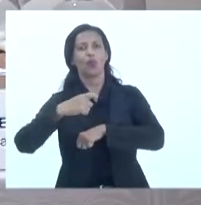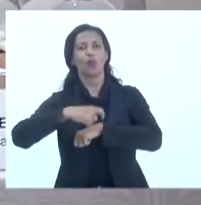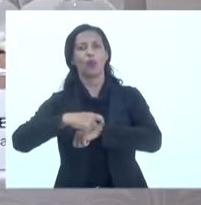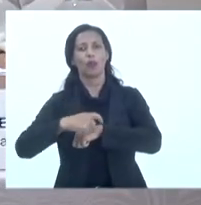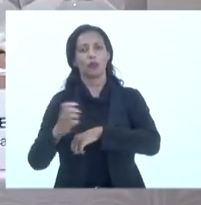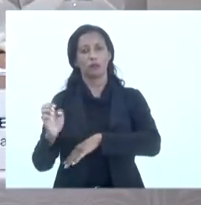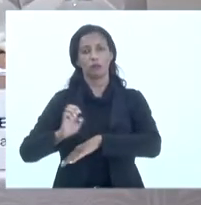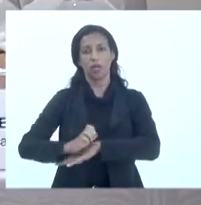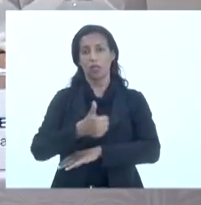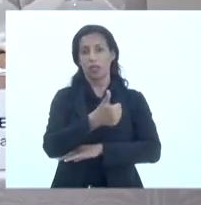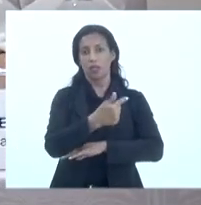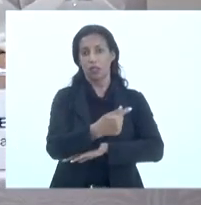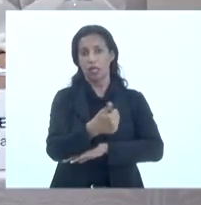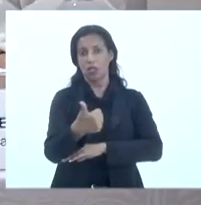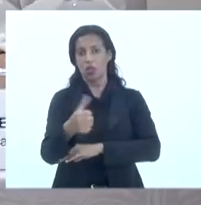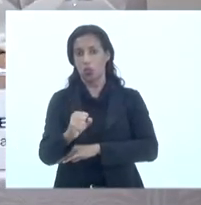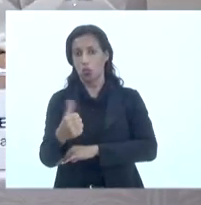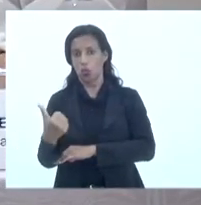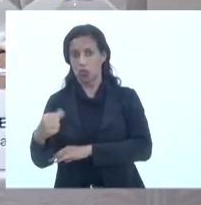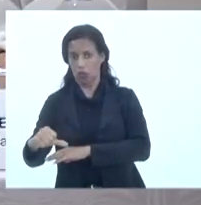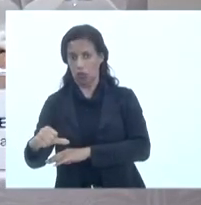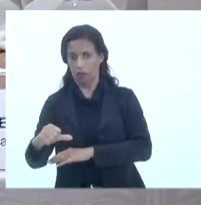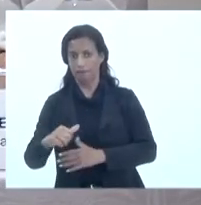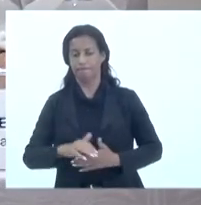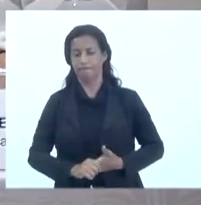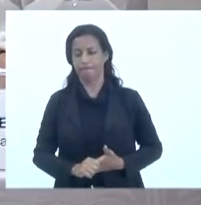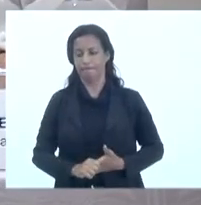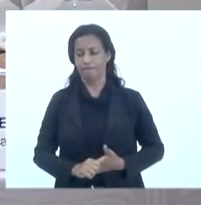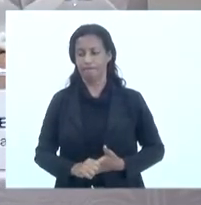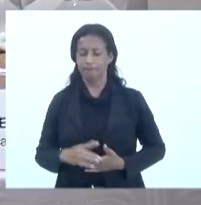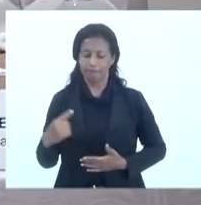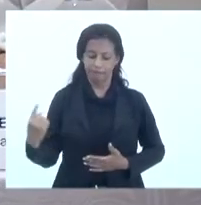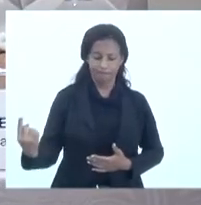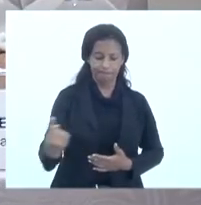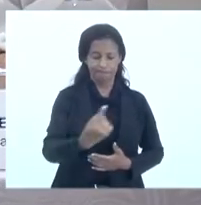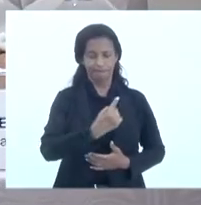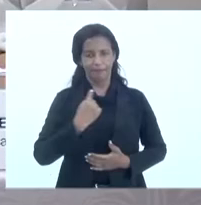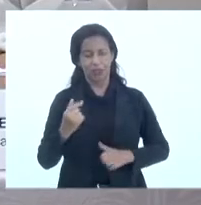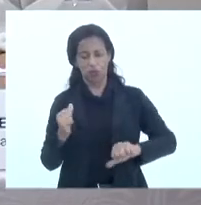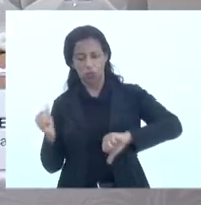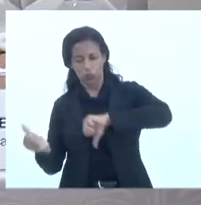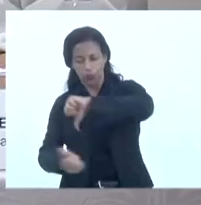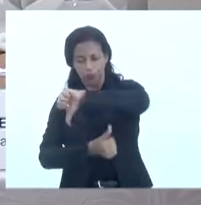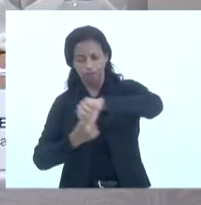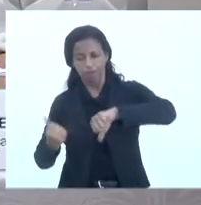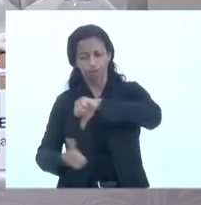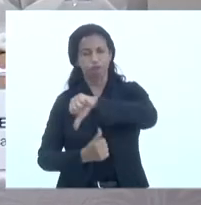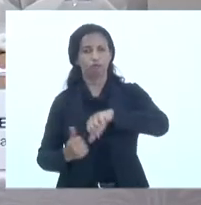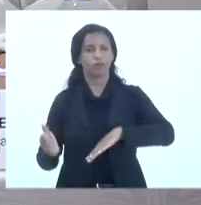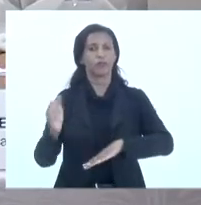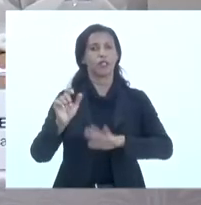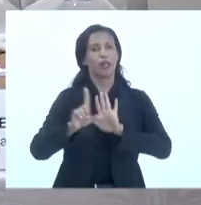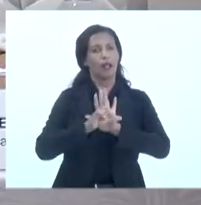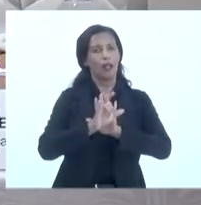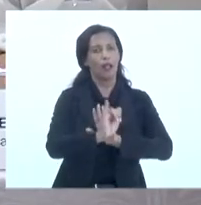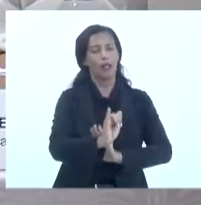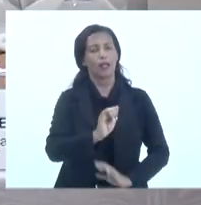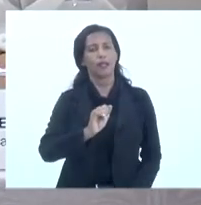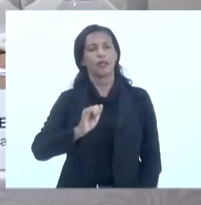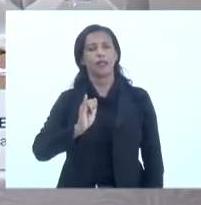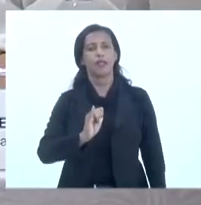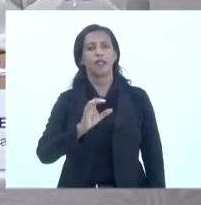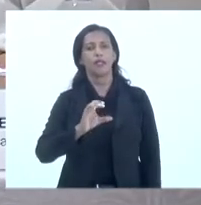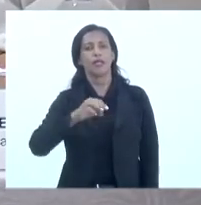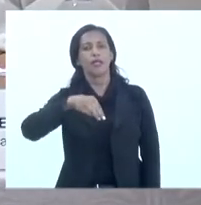17, 18, 19. A gente faz uma reformulação nas leis de ICMS